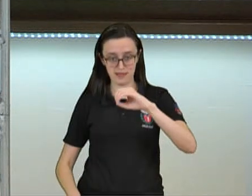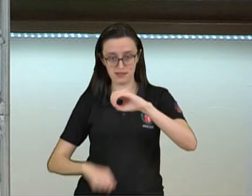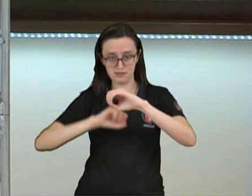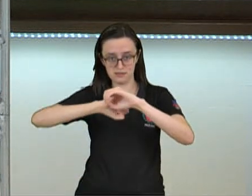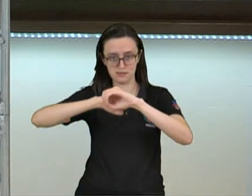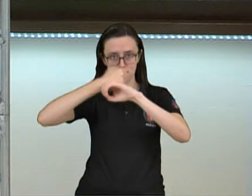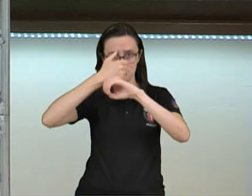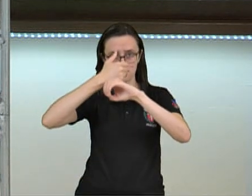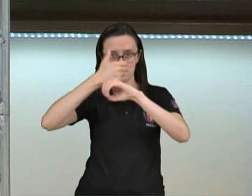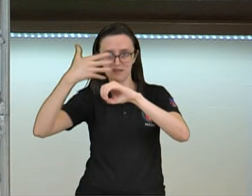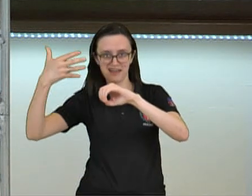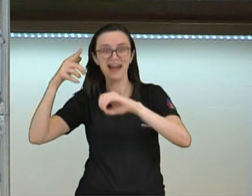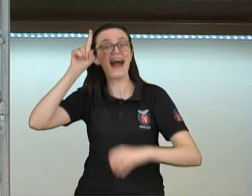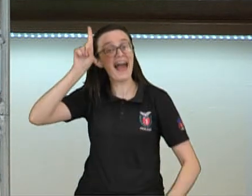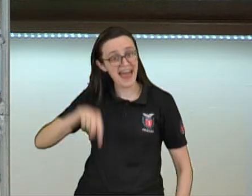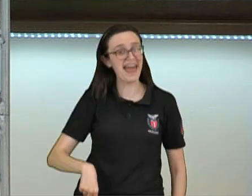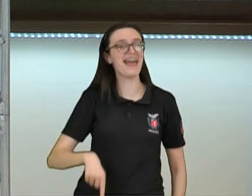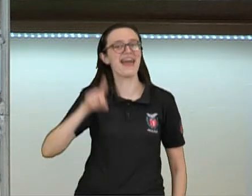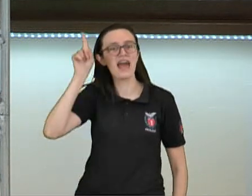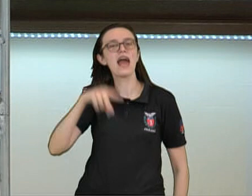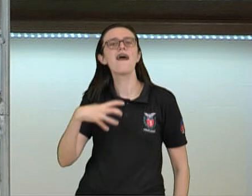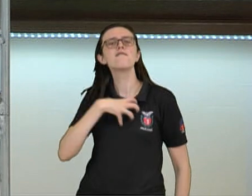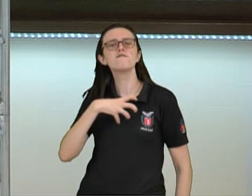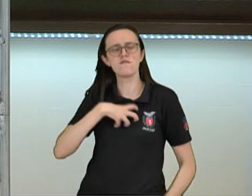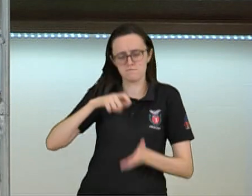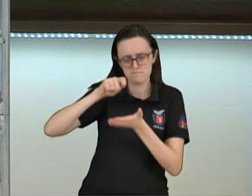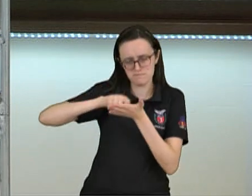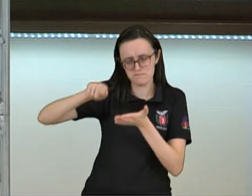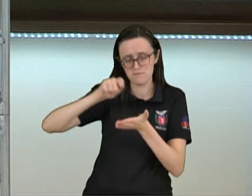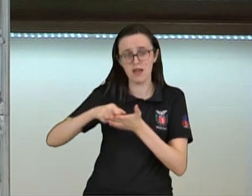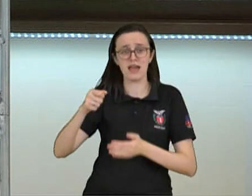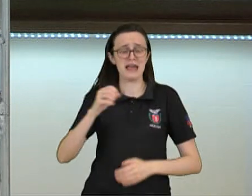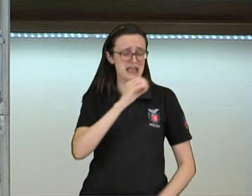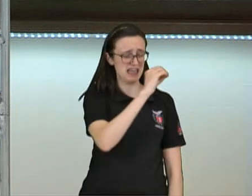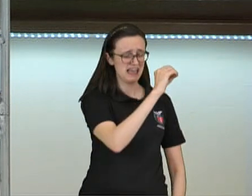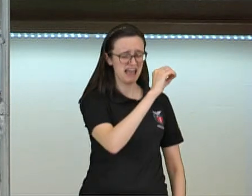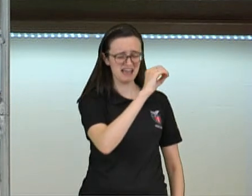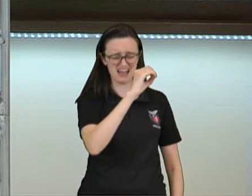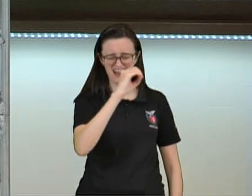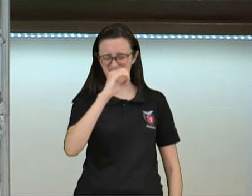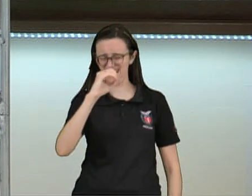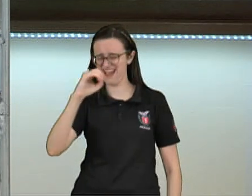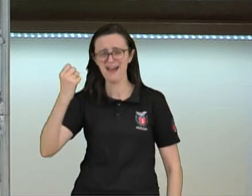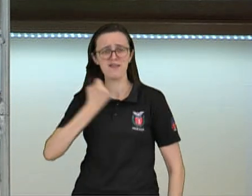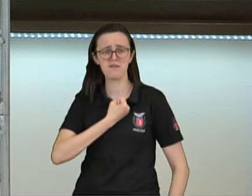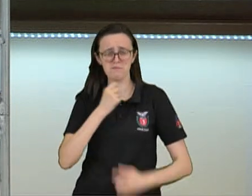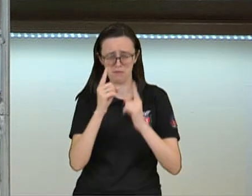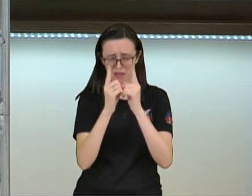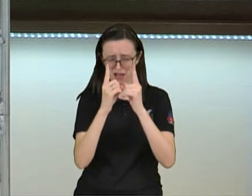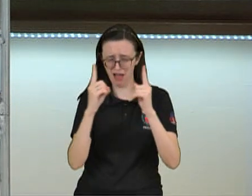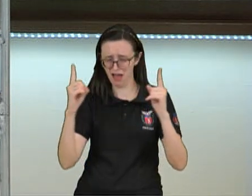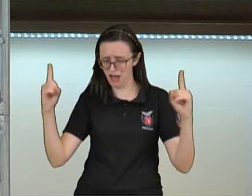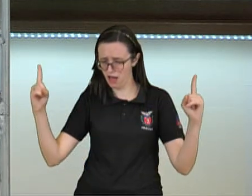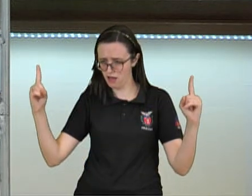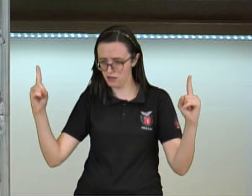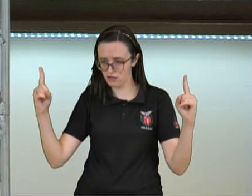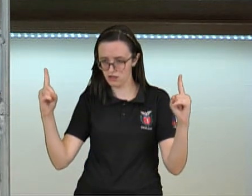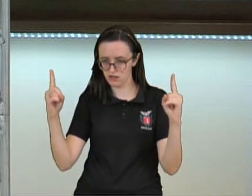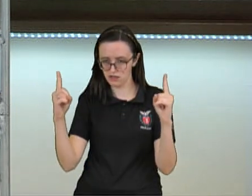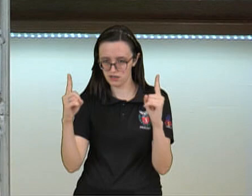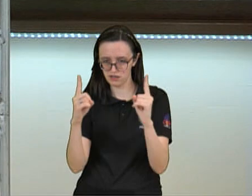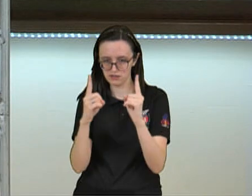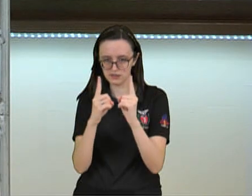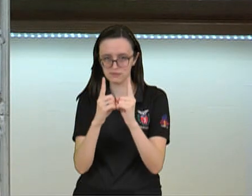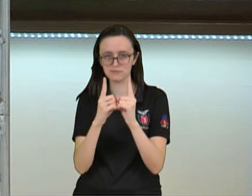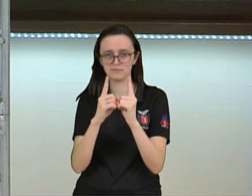científica. Sim, aquela forma de escrever que pega aquele monte de zeros, daqueles números bem extensos e resume